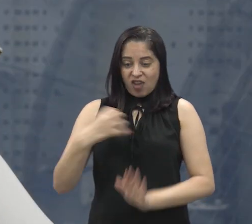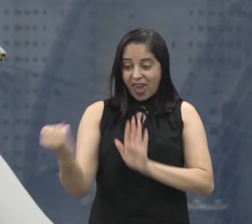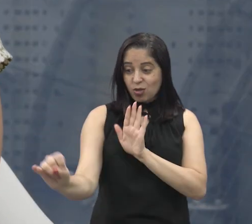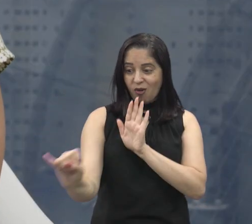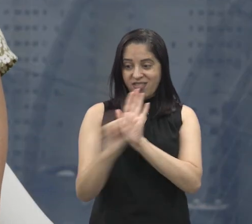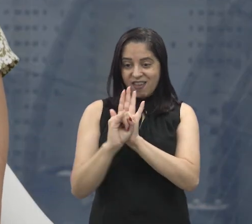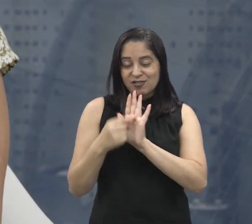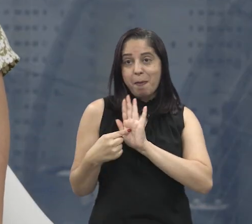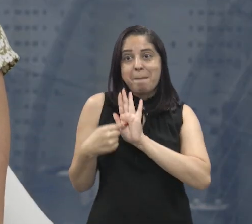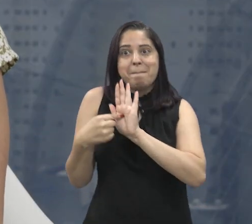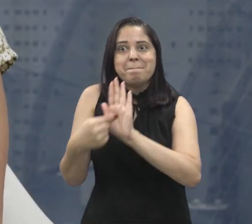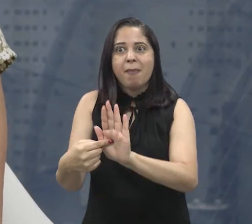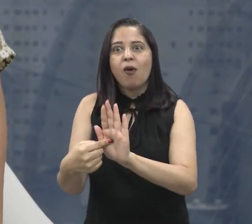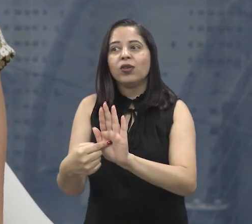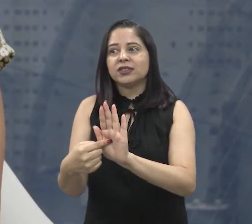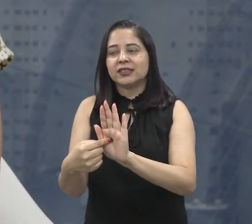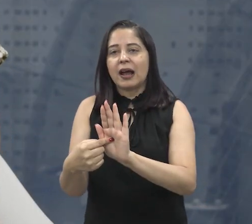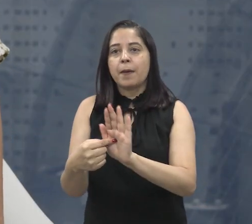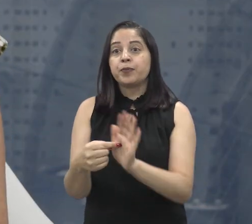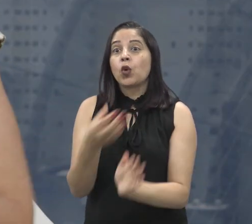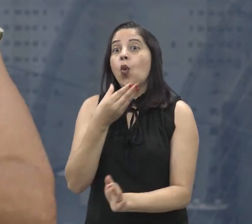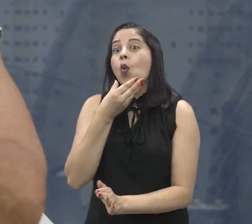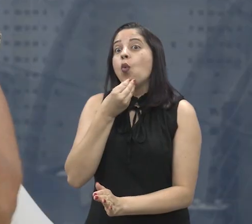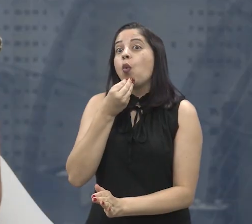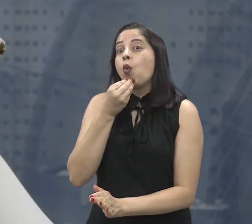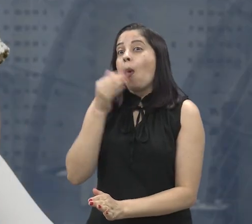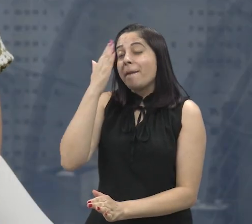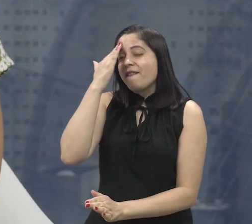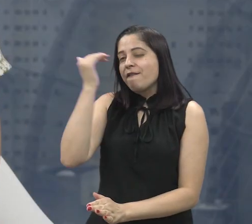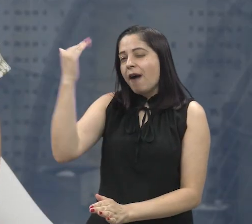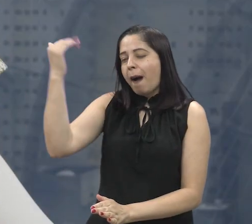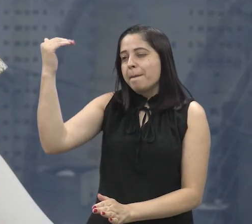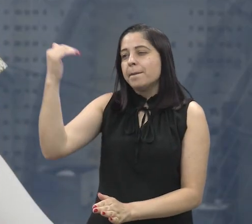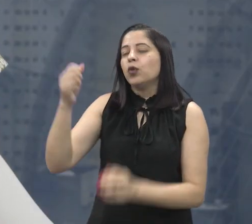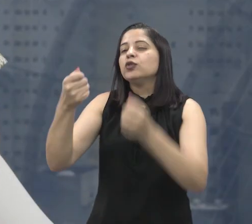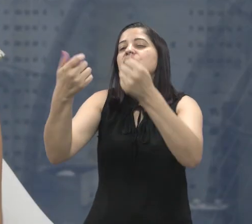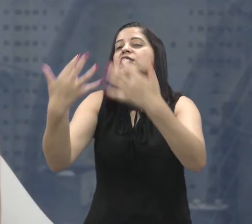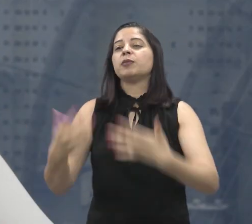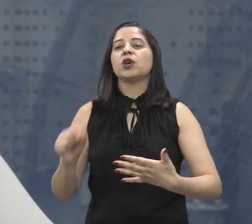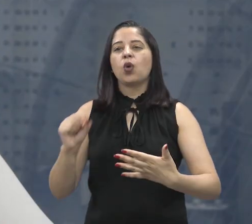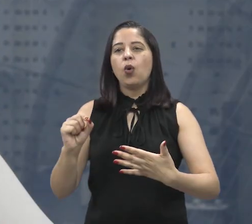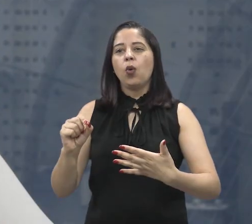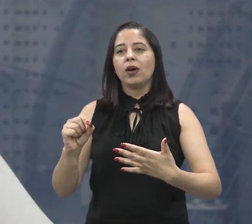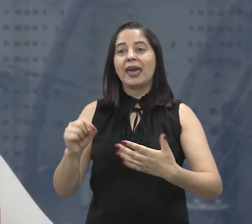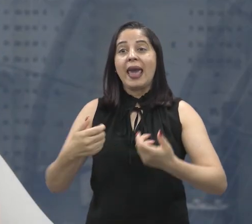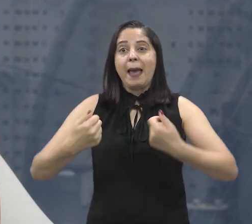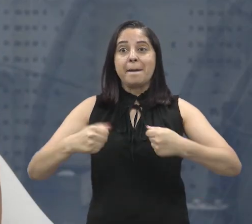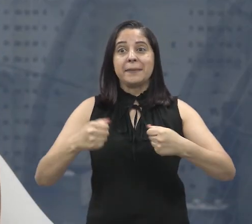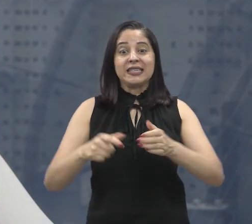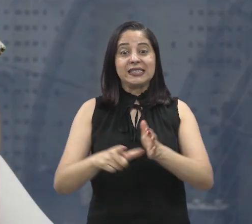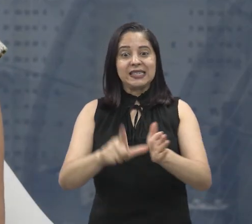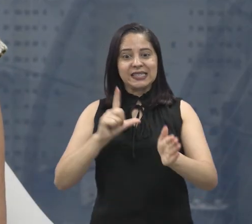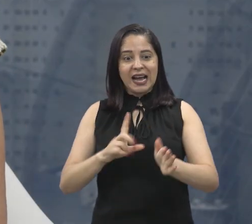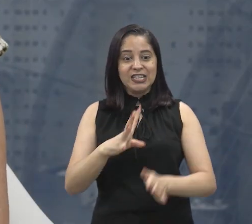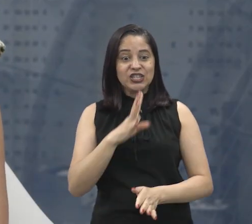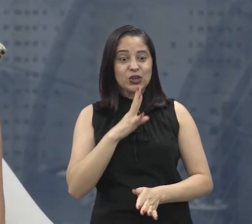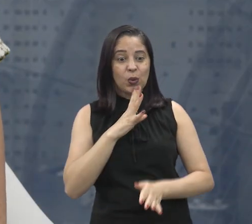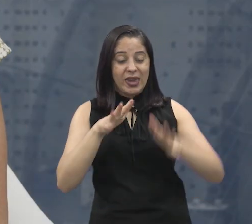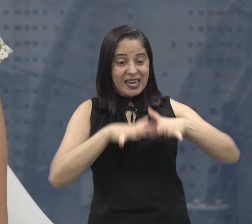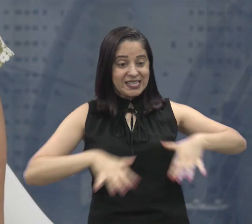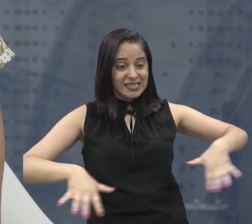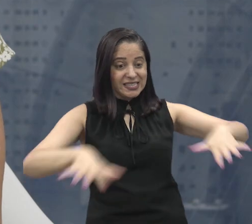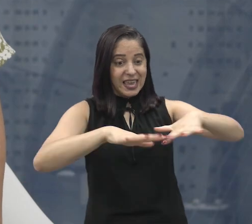só entretenimento, né? Não é, vai além do entretenimento. A cultura é aquilo que passa pela